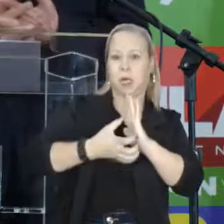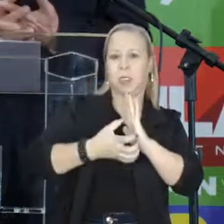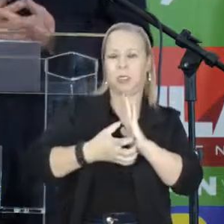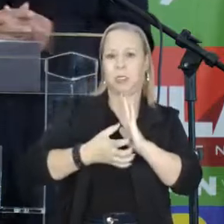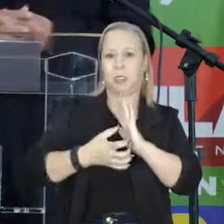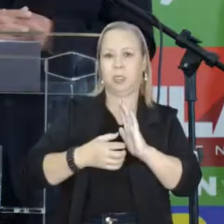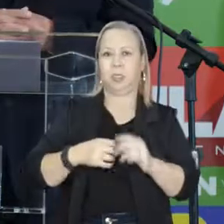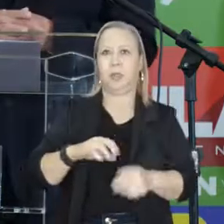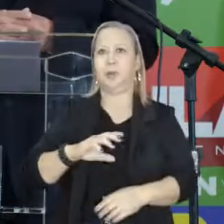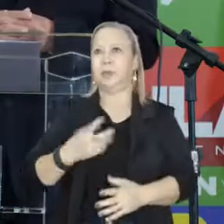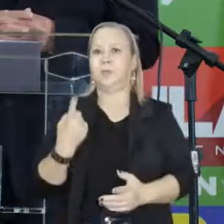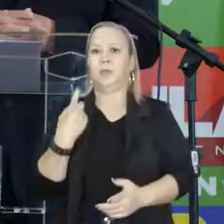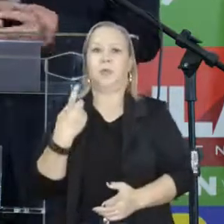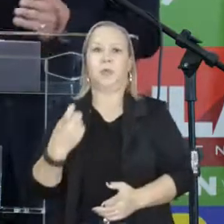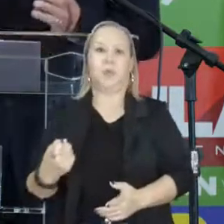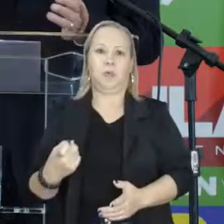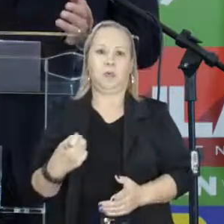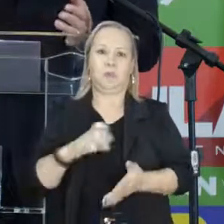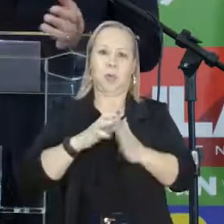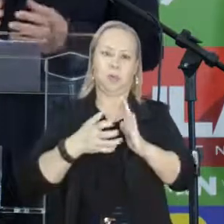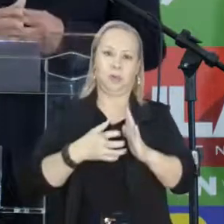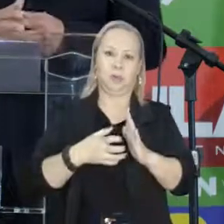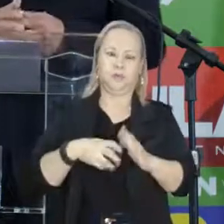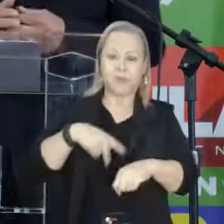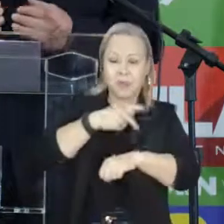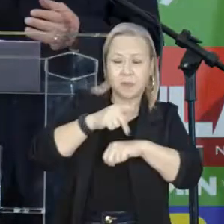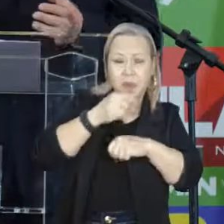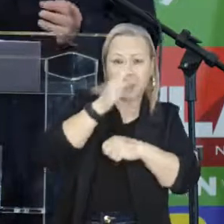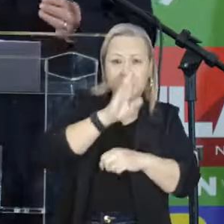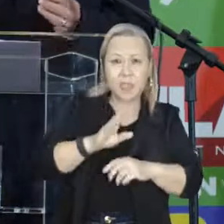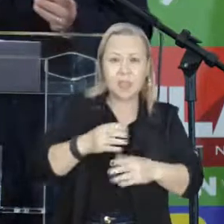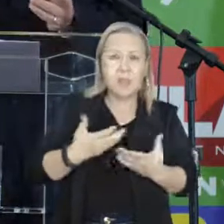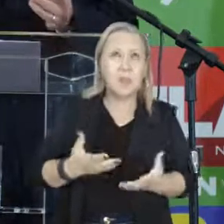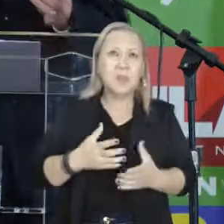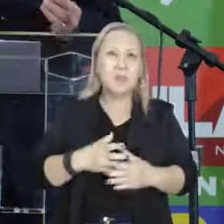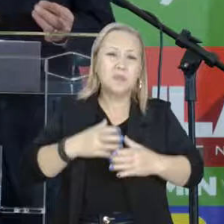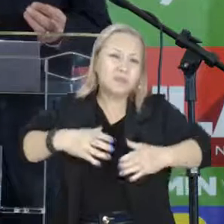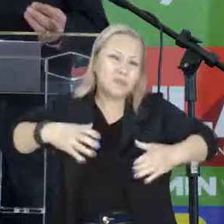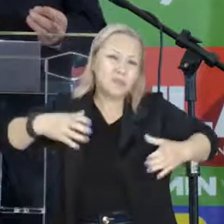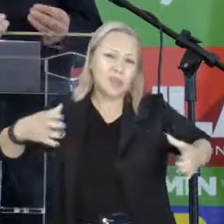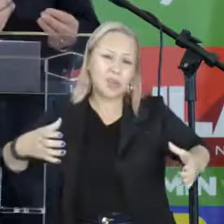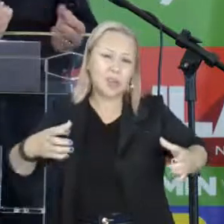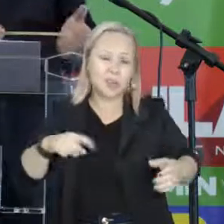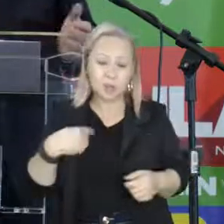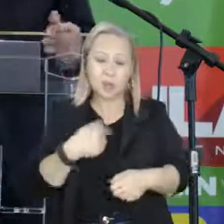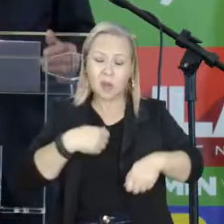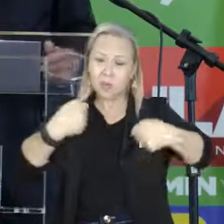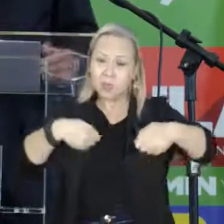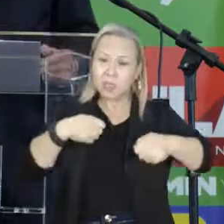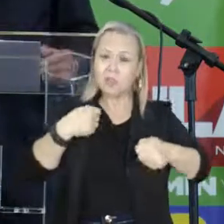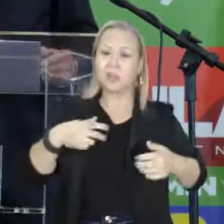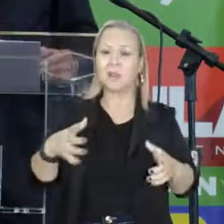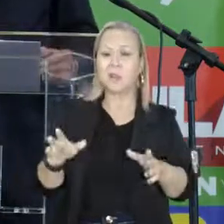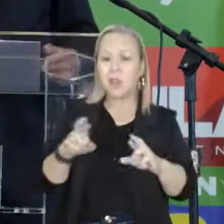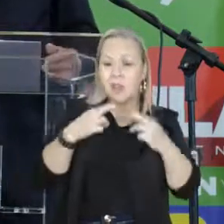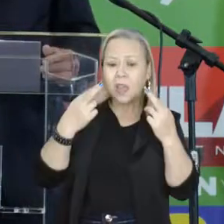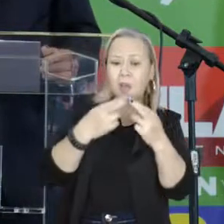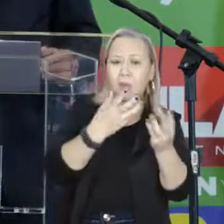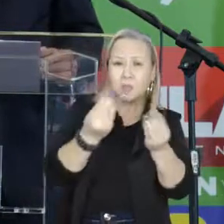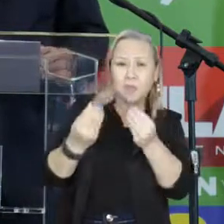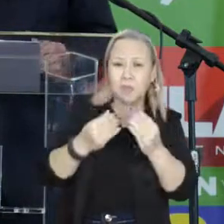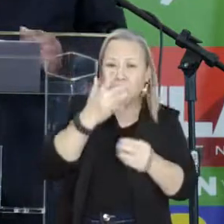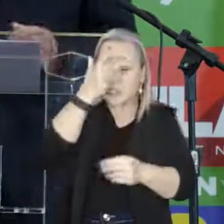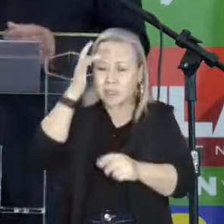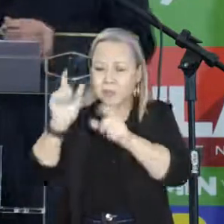país é muito grande. É muito díspera. E nós precisamos, então, juntar muitas pessoas para montar o governo. Eu dizia